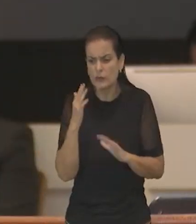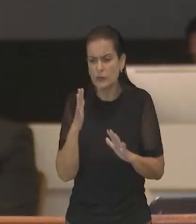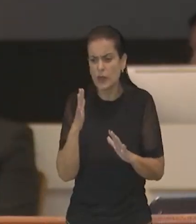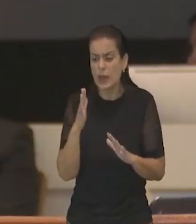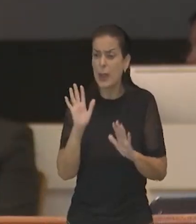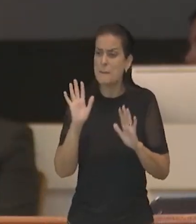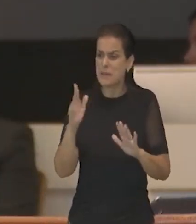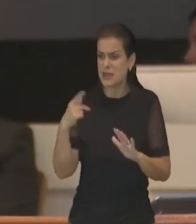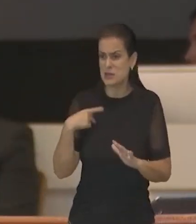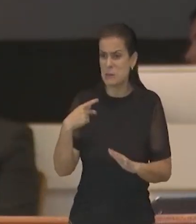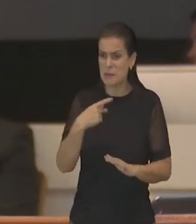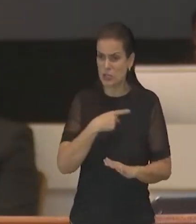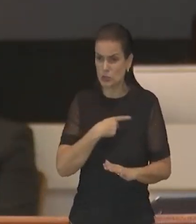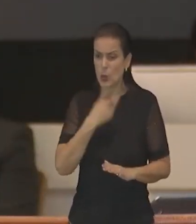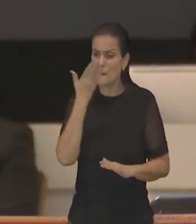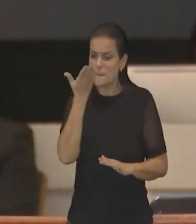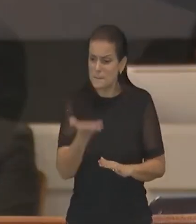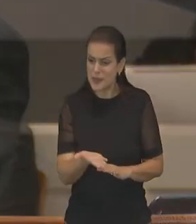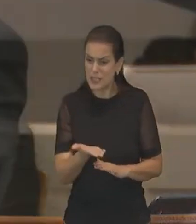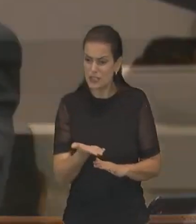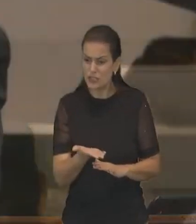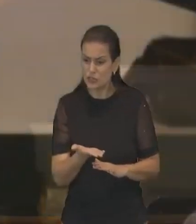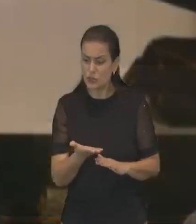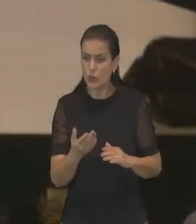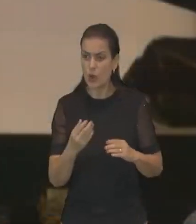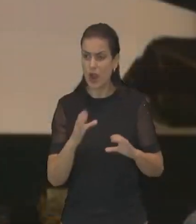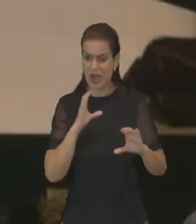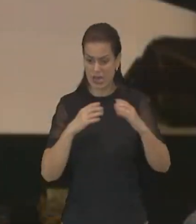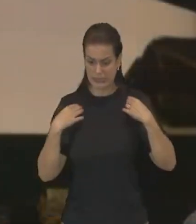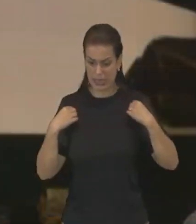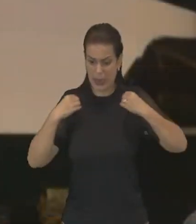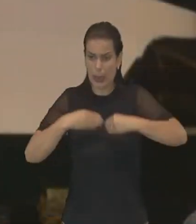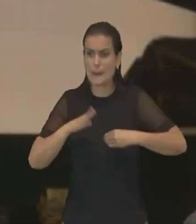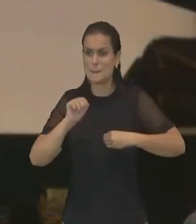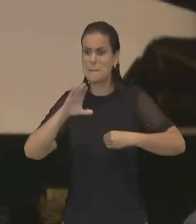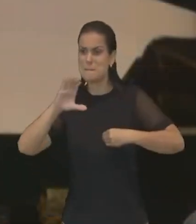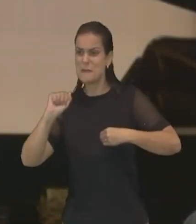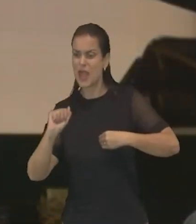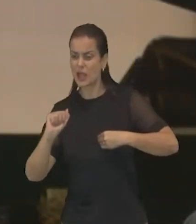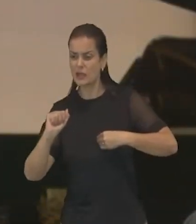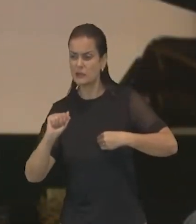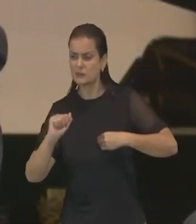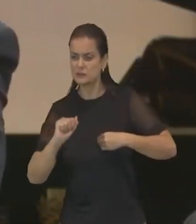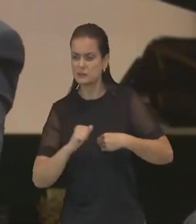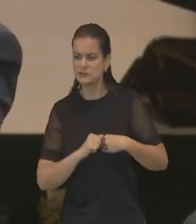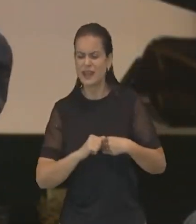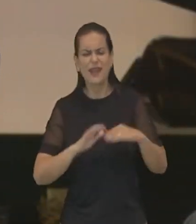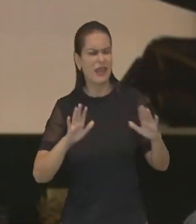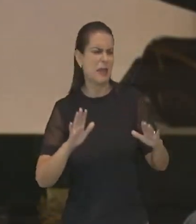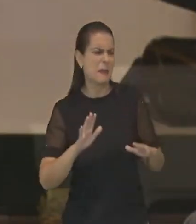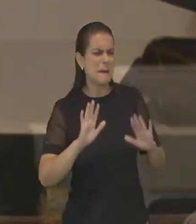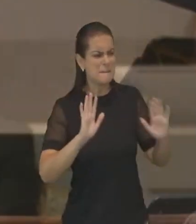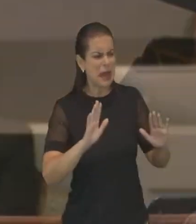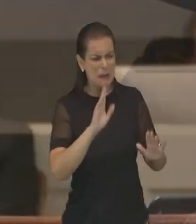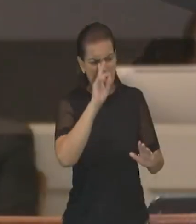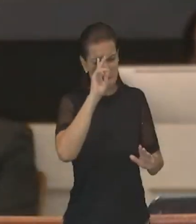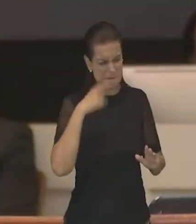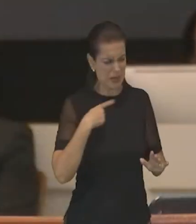mas o pastor pediu para a gente cantar de beca. E a irmã gritou lá falou assim, mas o pastor não manda nada aqui